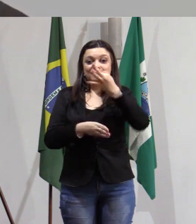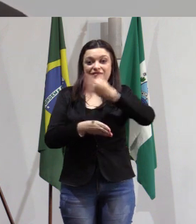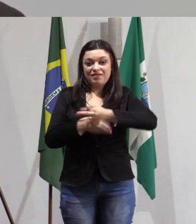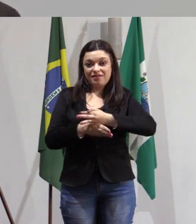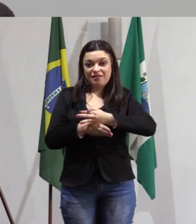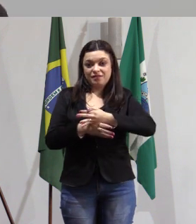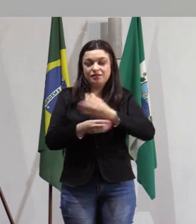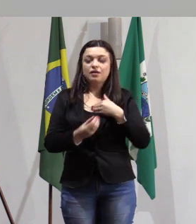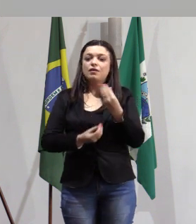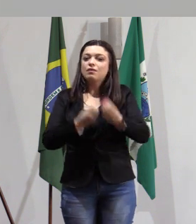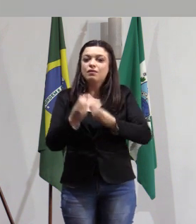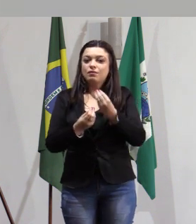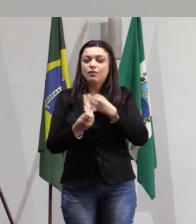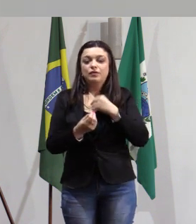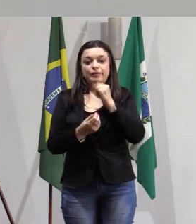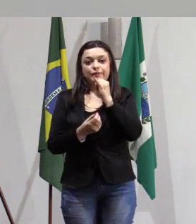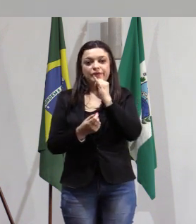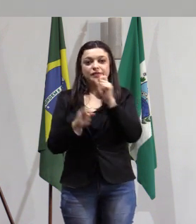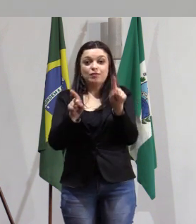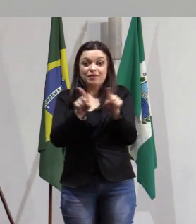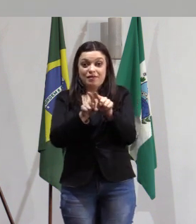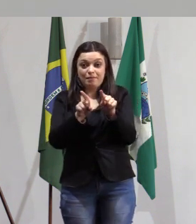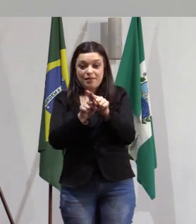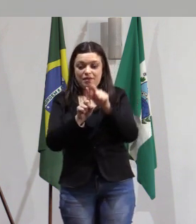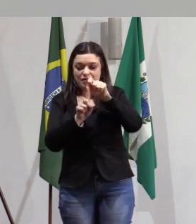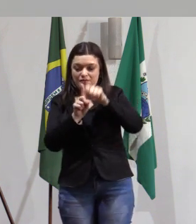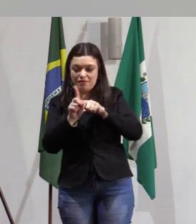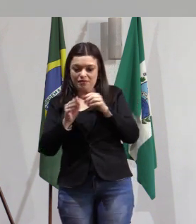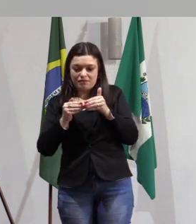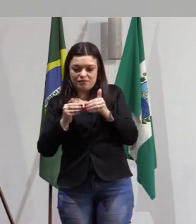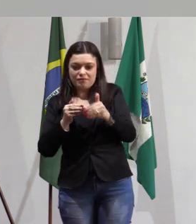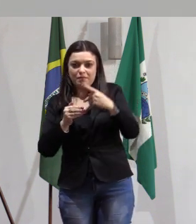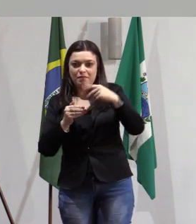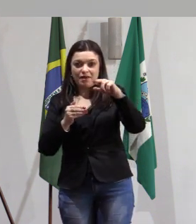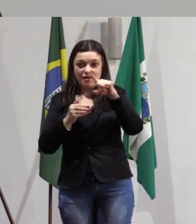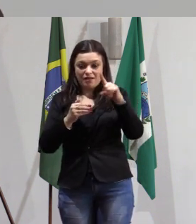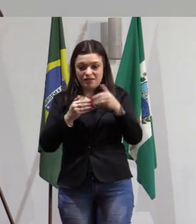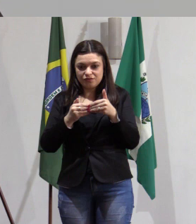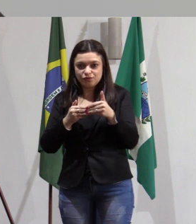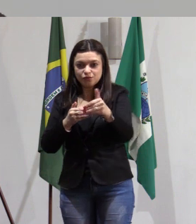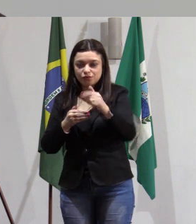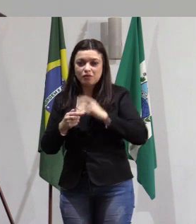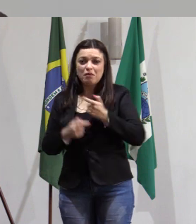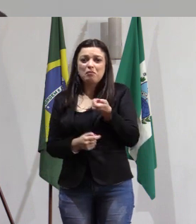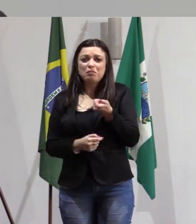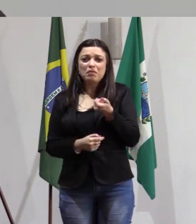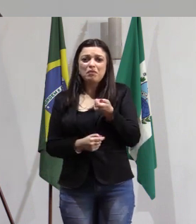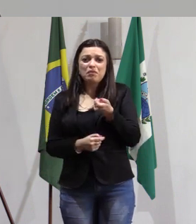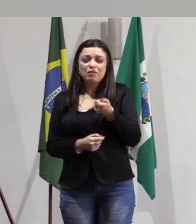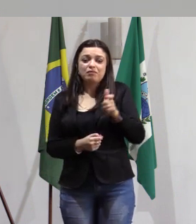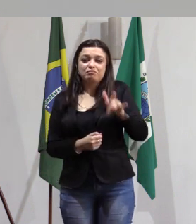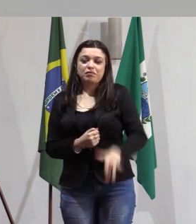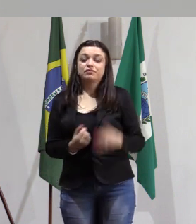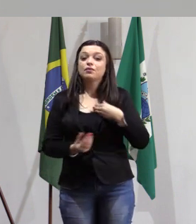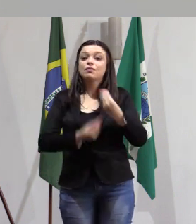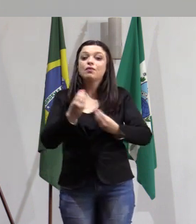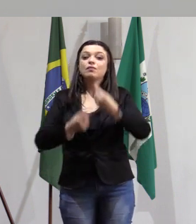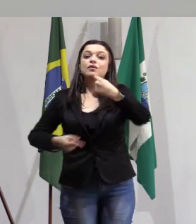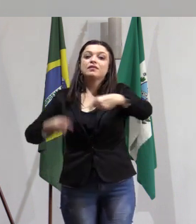O prazo muito exíguo para que fizéssemos, portanto, um debate sobre isso aconteceu nesse